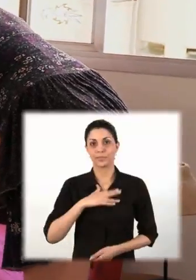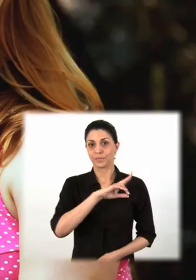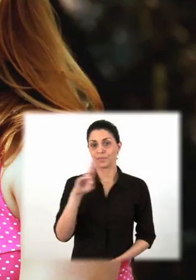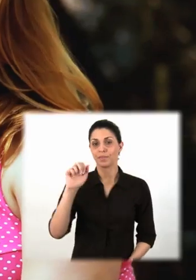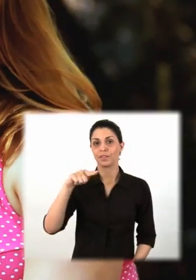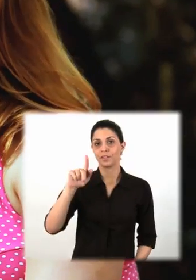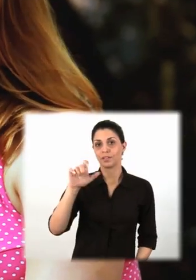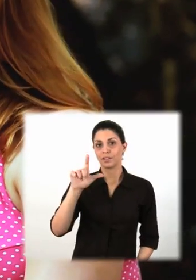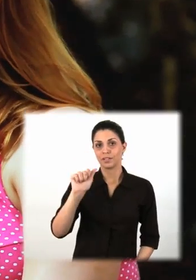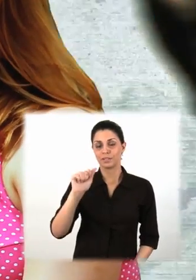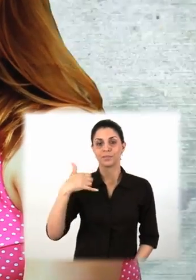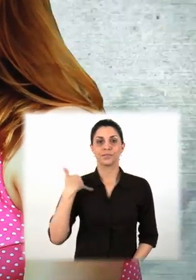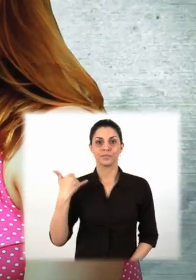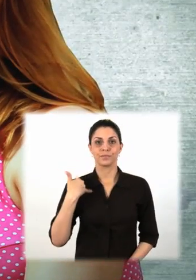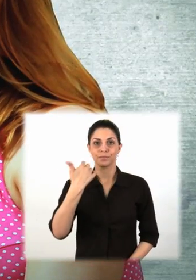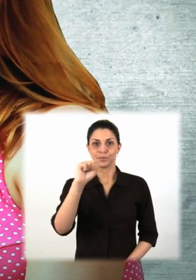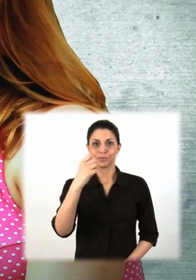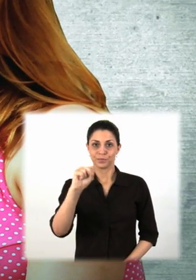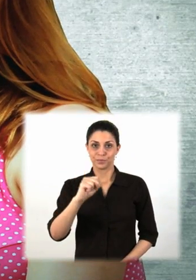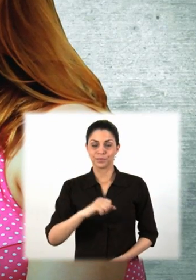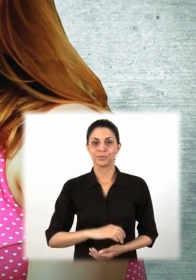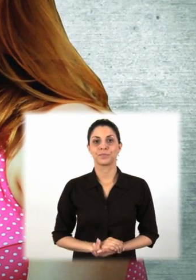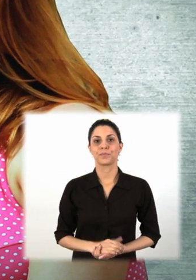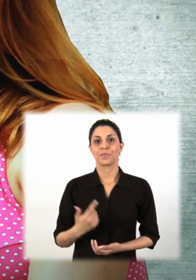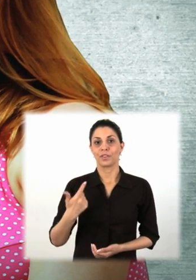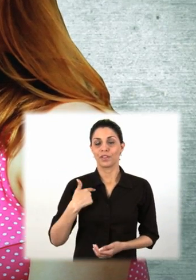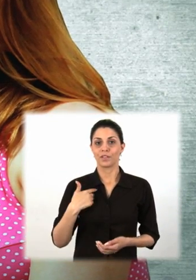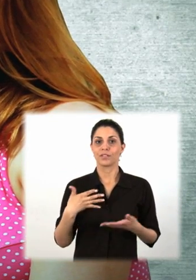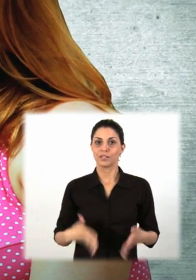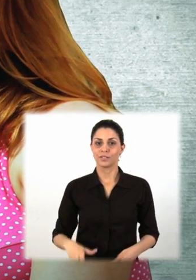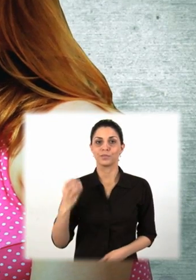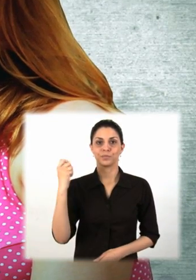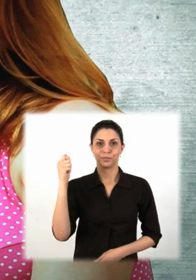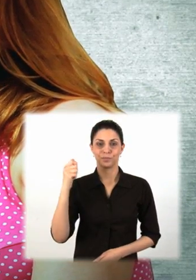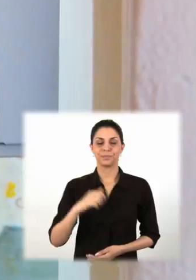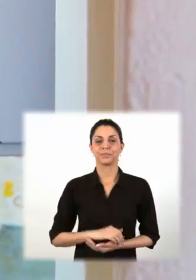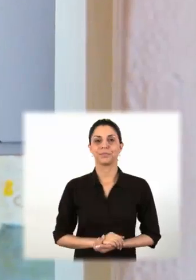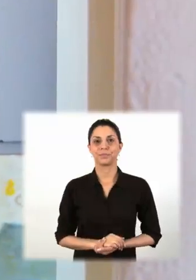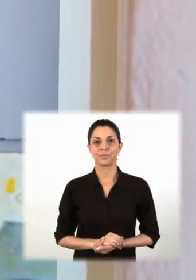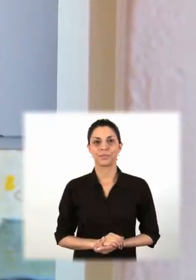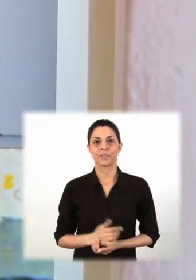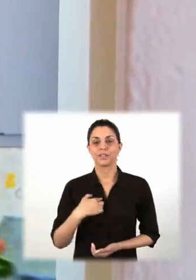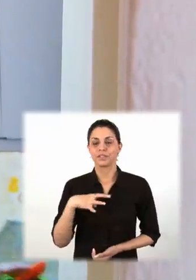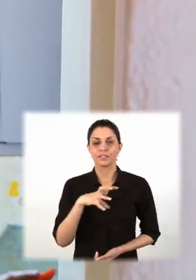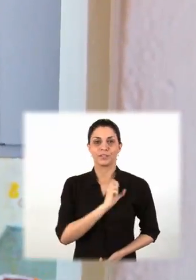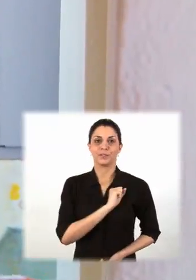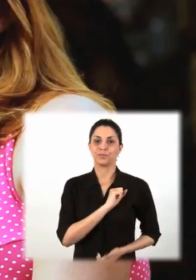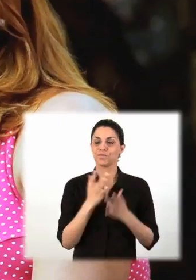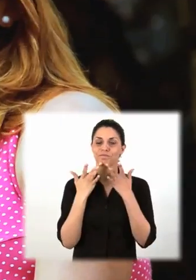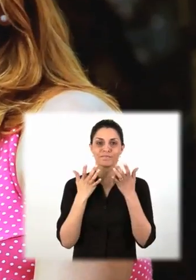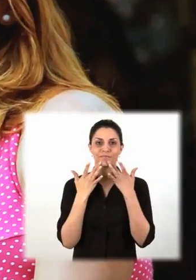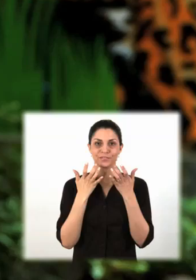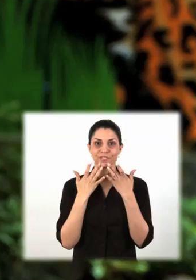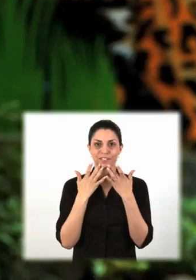Meu nome é Ângela Recchia, eu tenho 18 anos, eu sou de Santa Maria, Rio Grande do Sul. Sou extremamente apaixonada